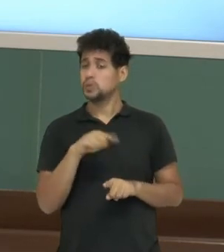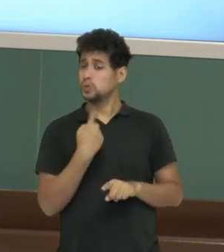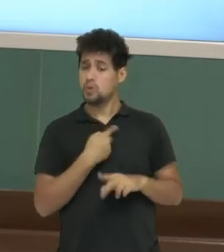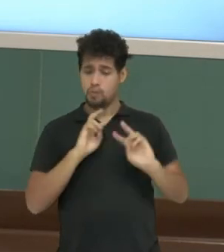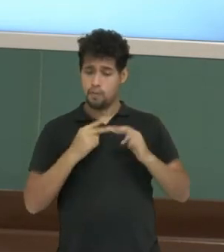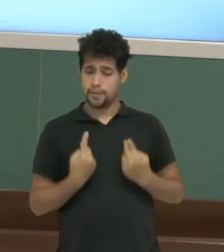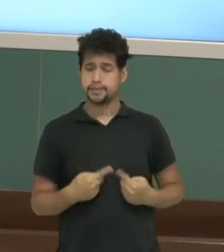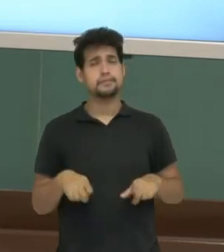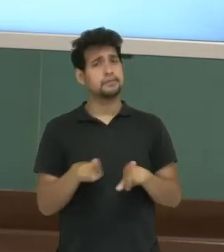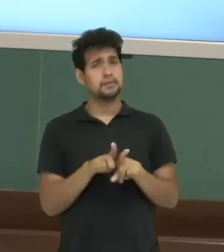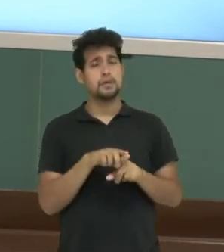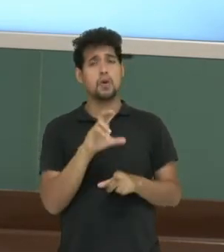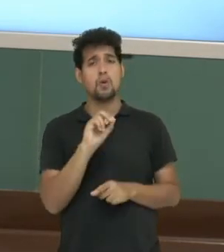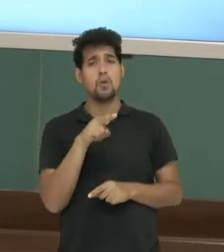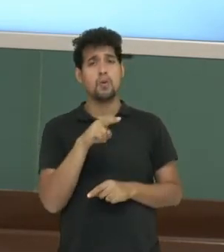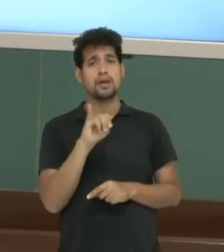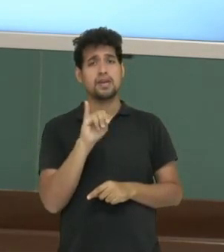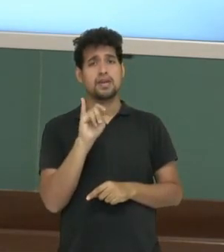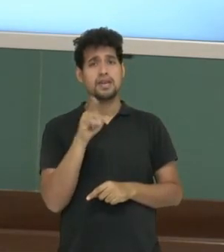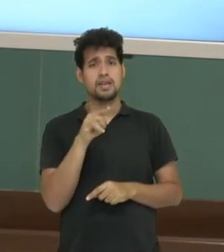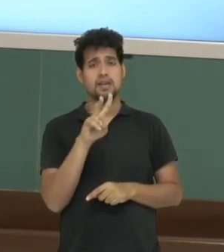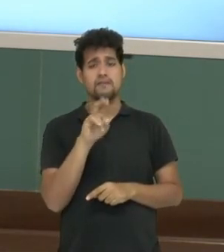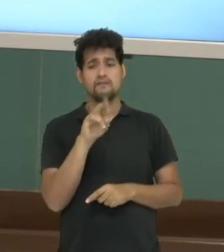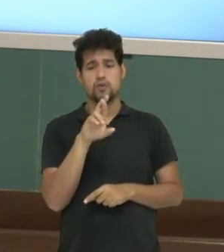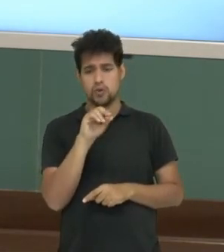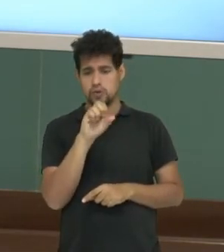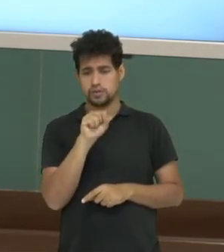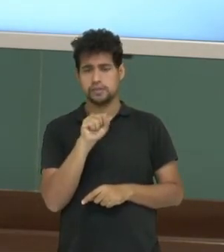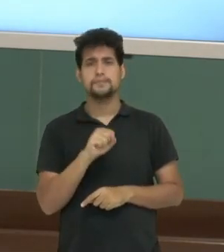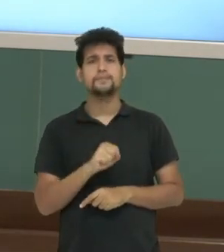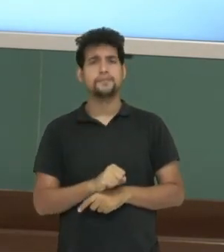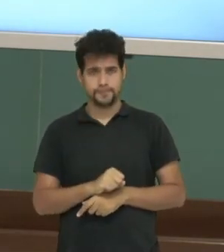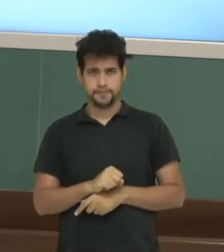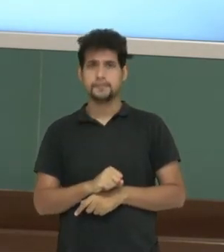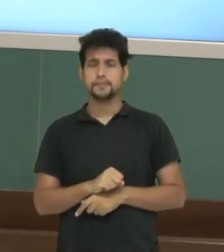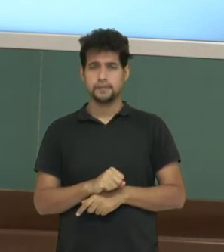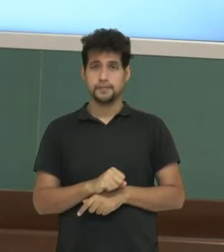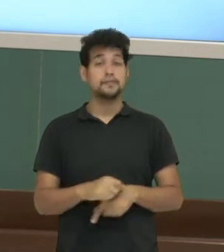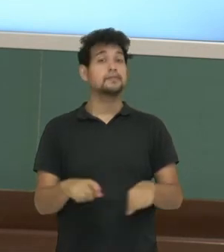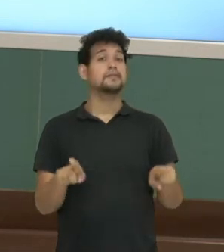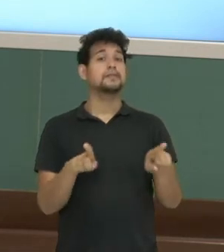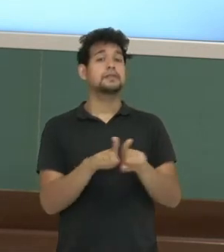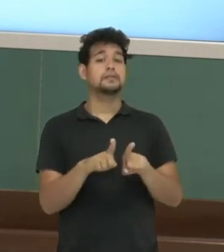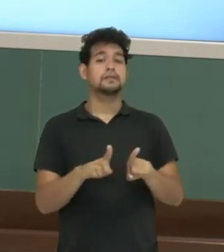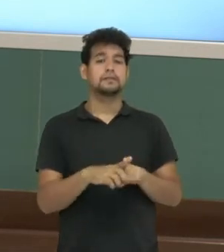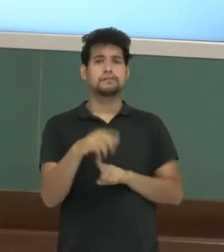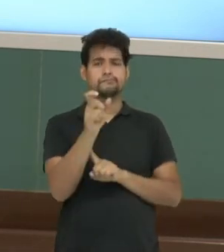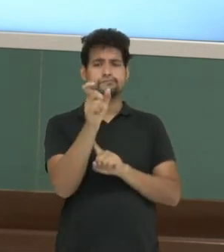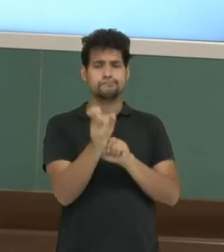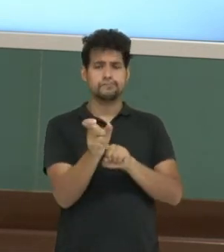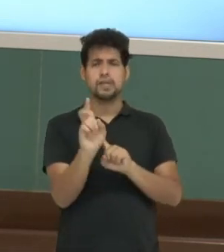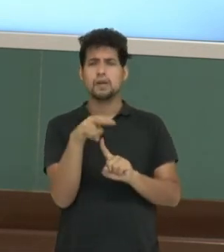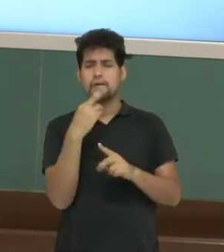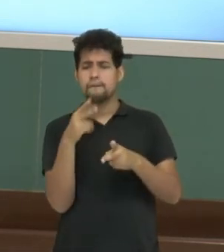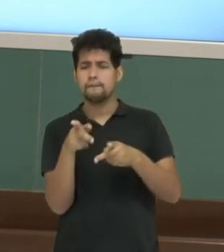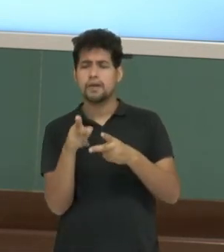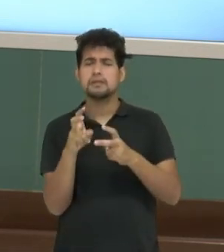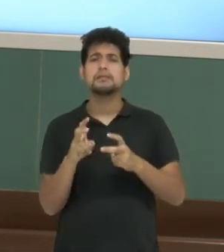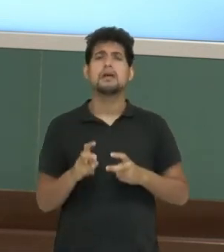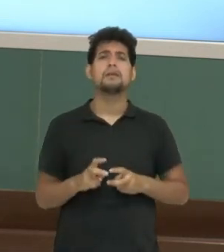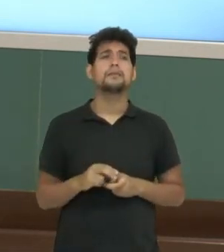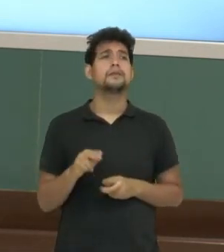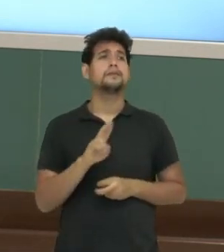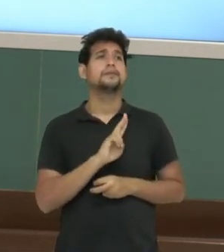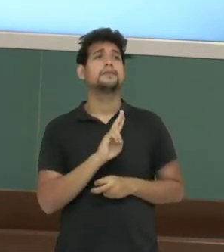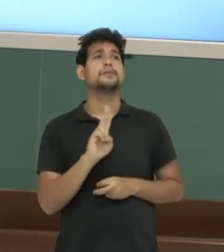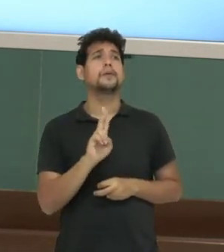classificados como seres onívoros. Muito bem, minha gente. Uma outra característica que a gente percebe, né? São